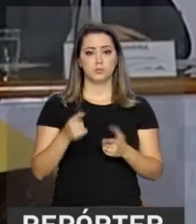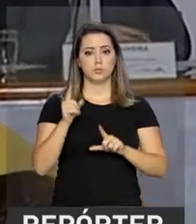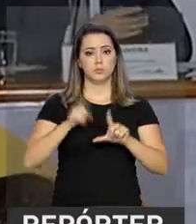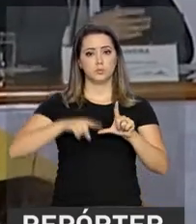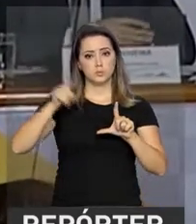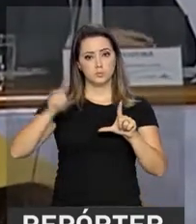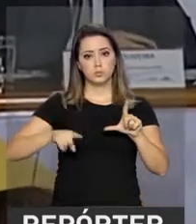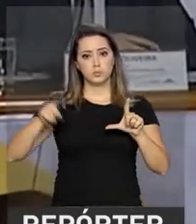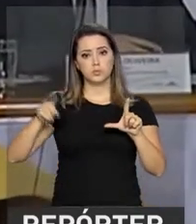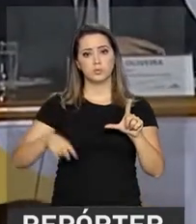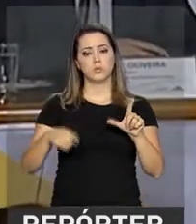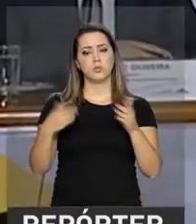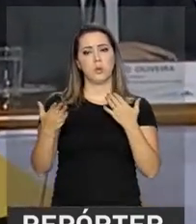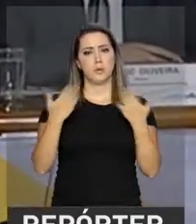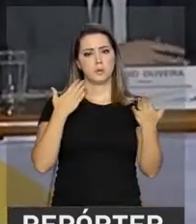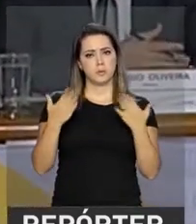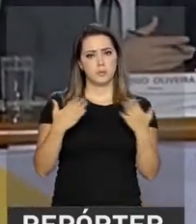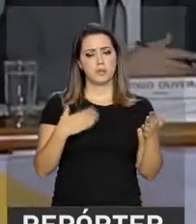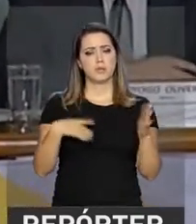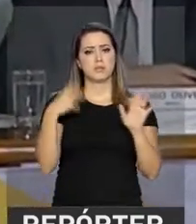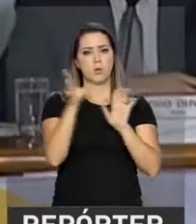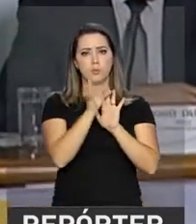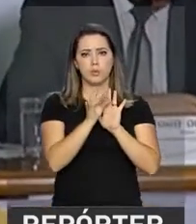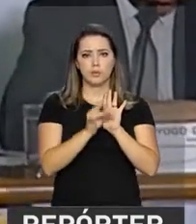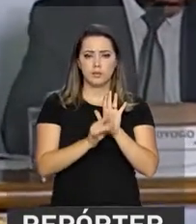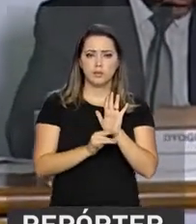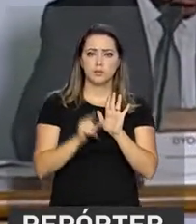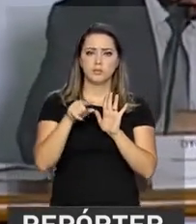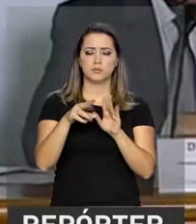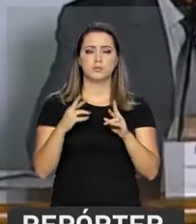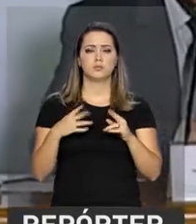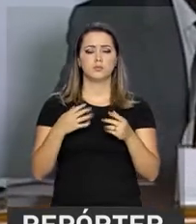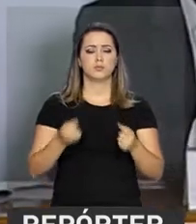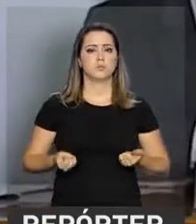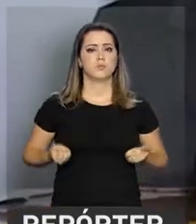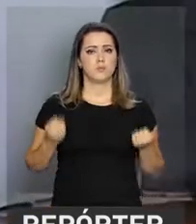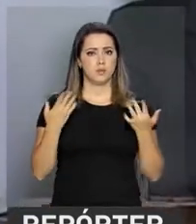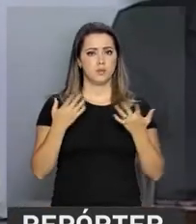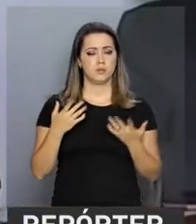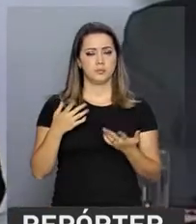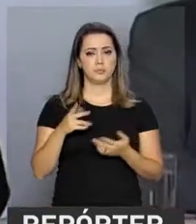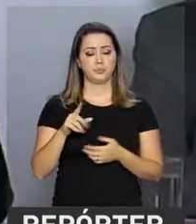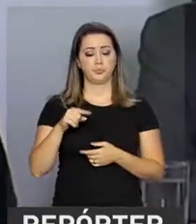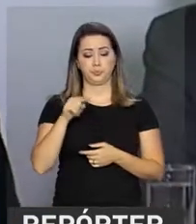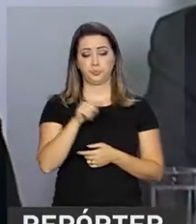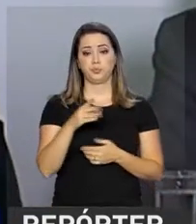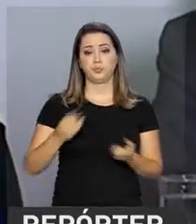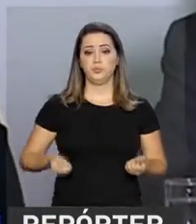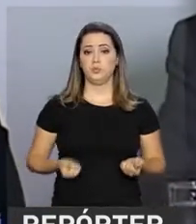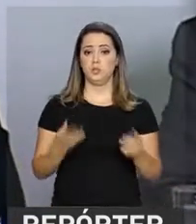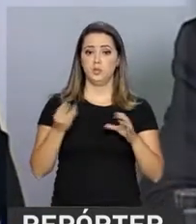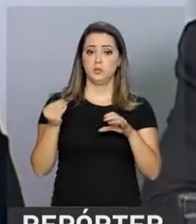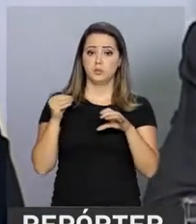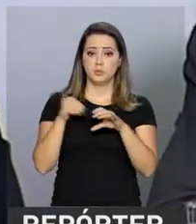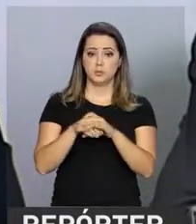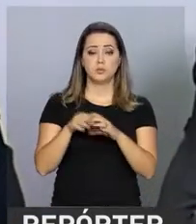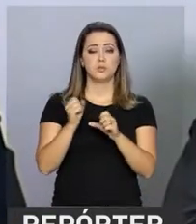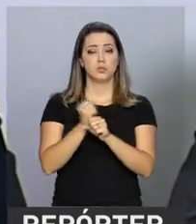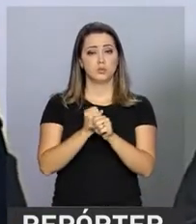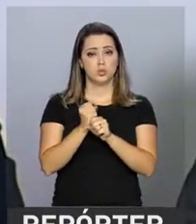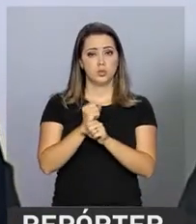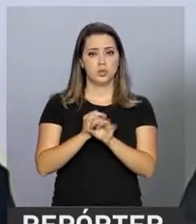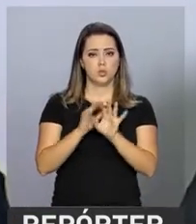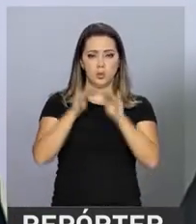redução, como foi explicado anteriormente, nas projeções das despesas obrigatórias, as despesas estarão para este ano